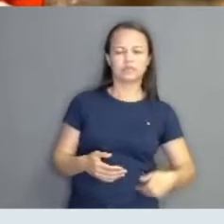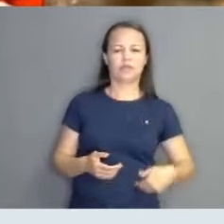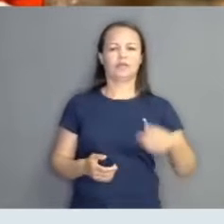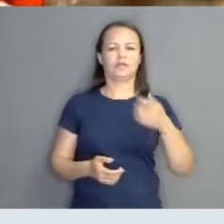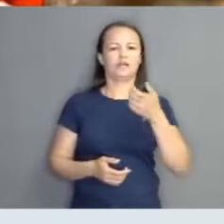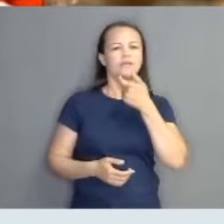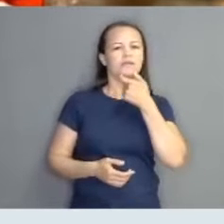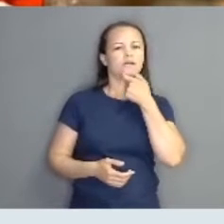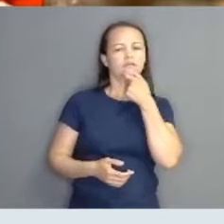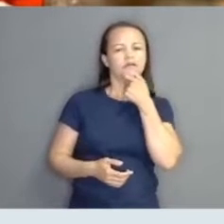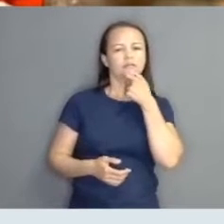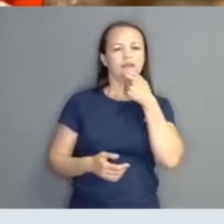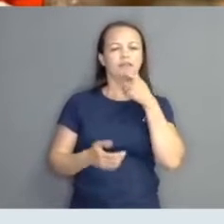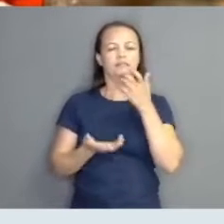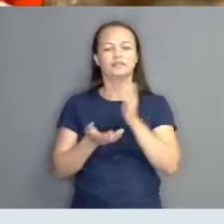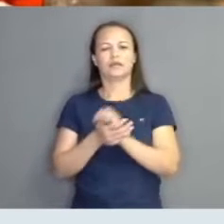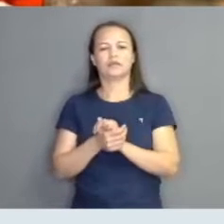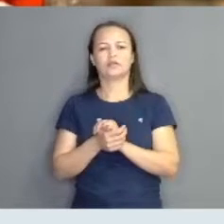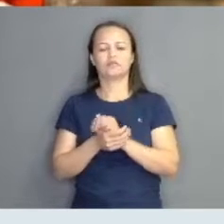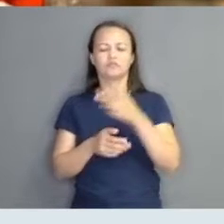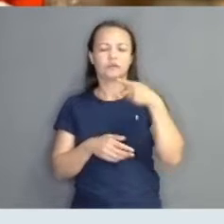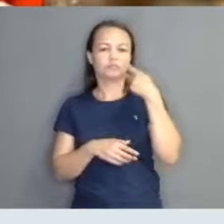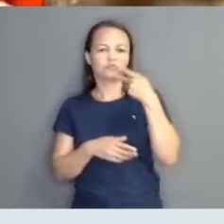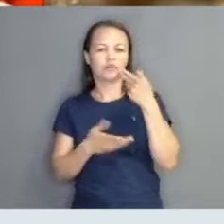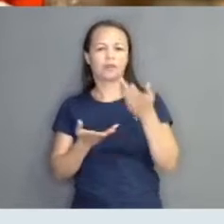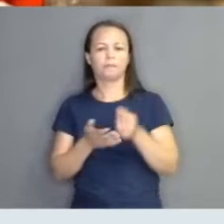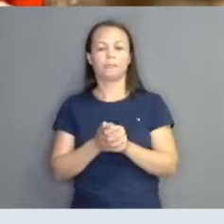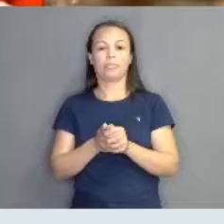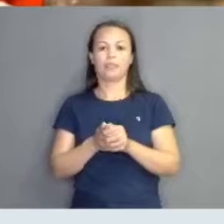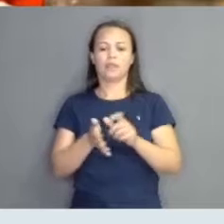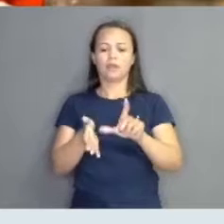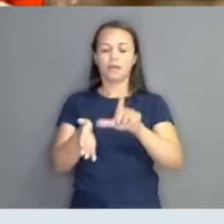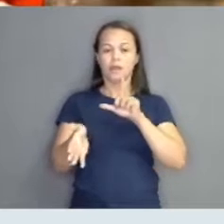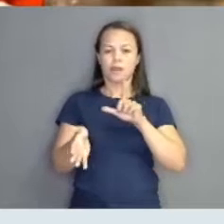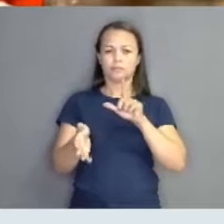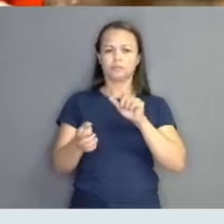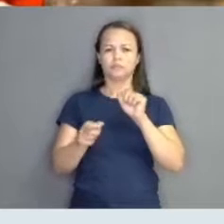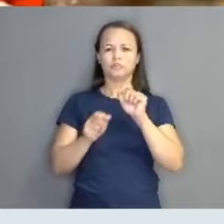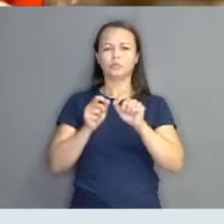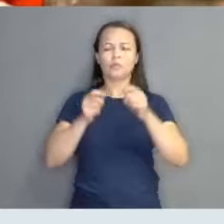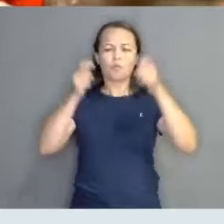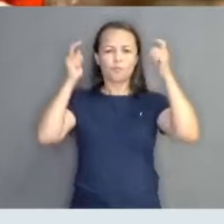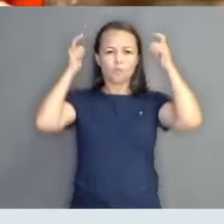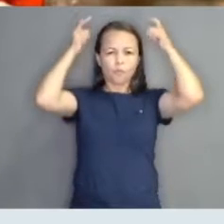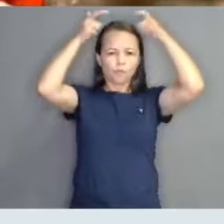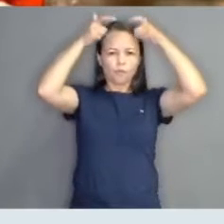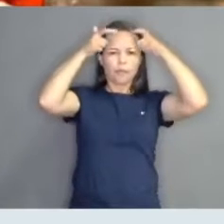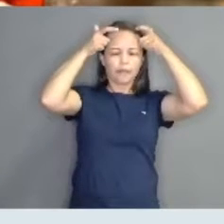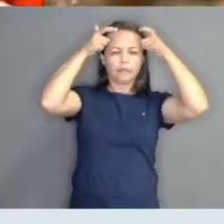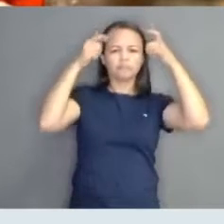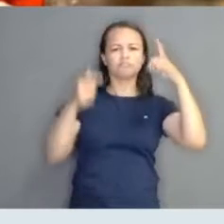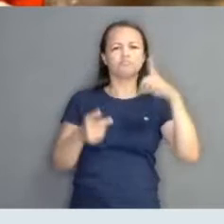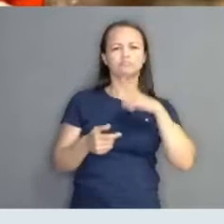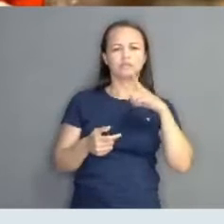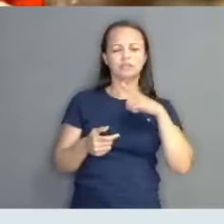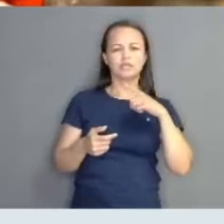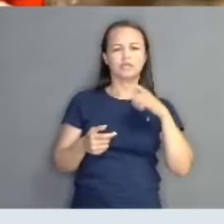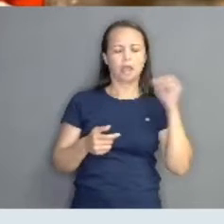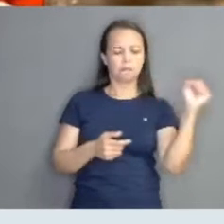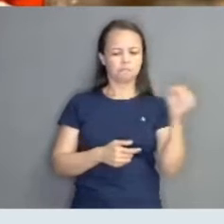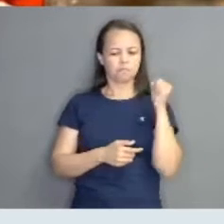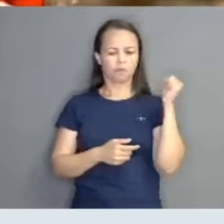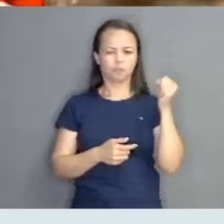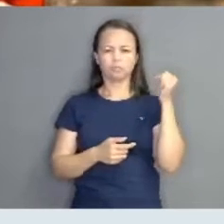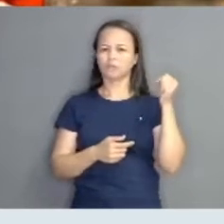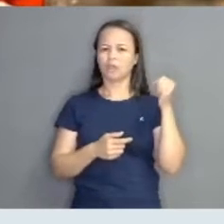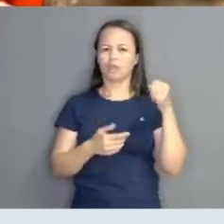falar. Antes, um rei, ele tinha poderes ilimitados. Agora,